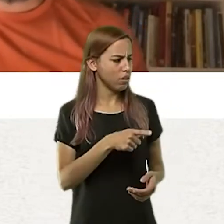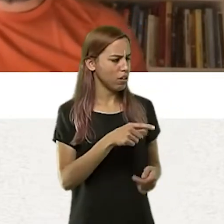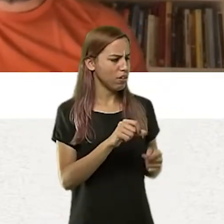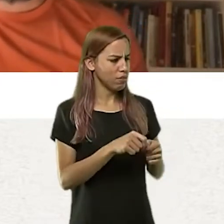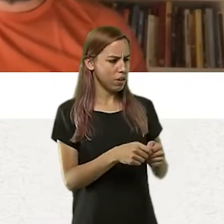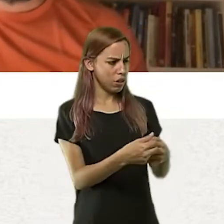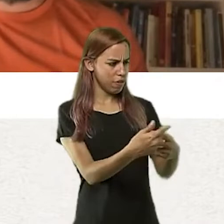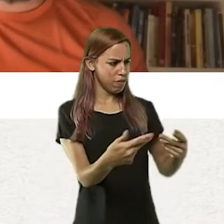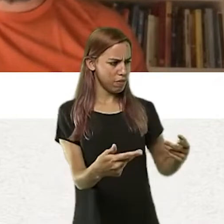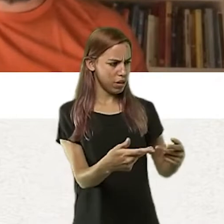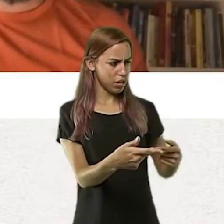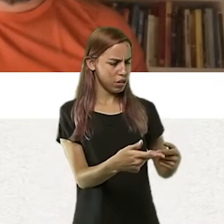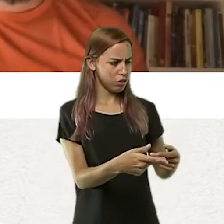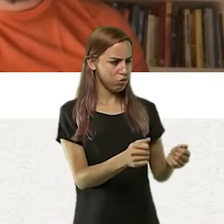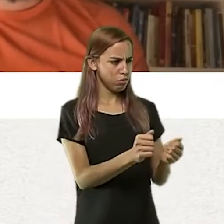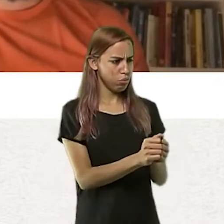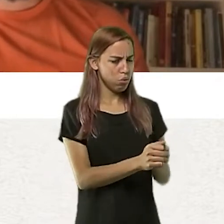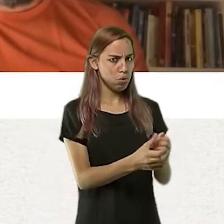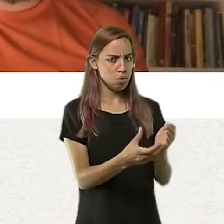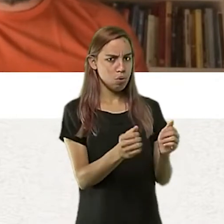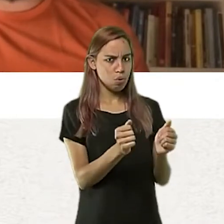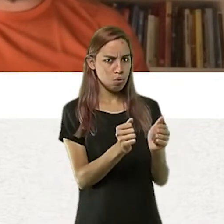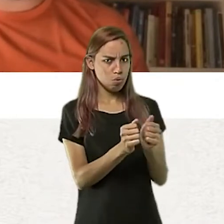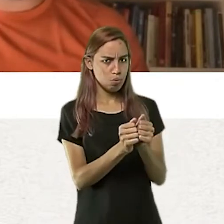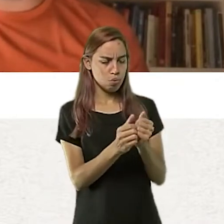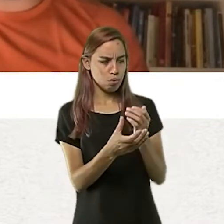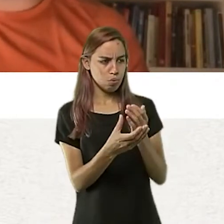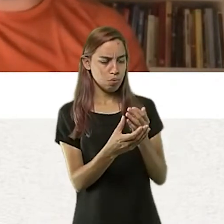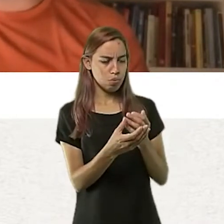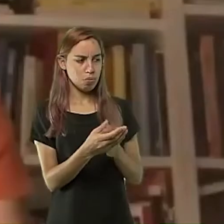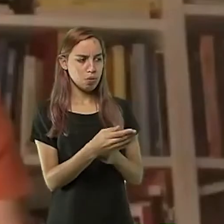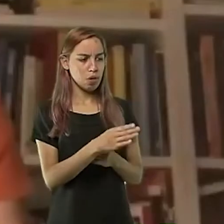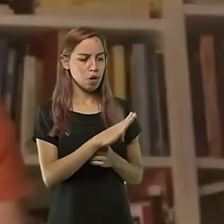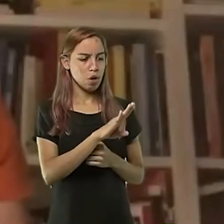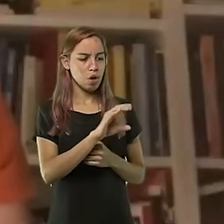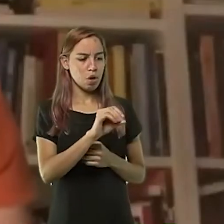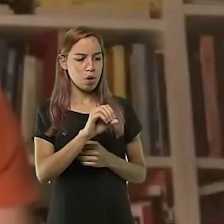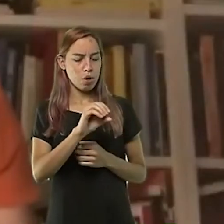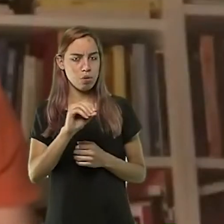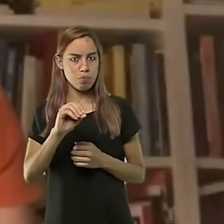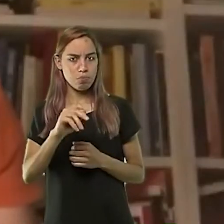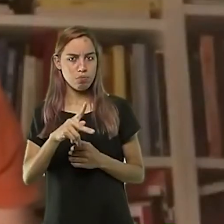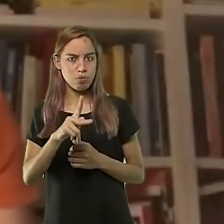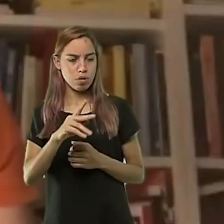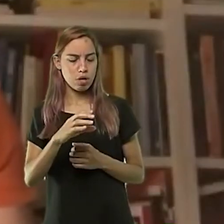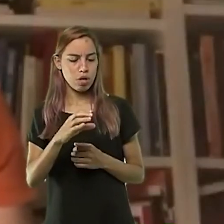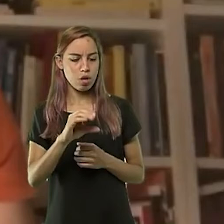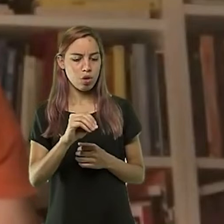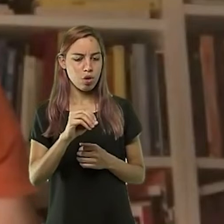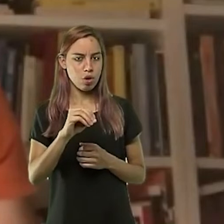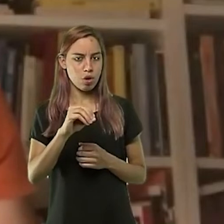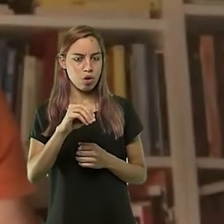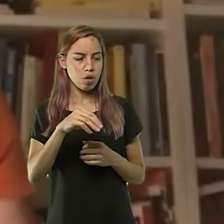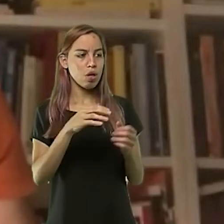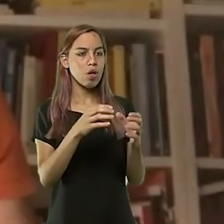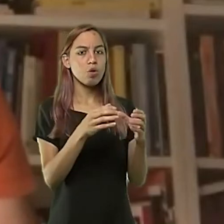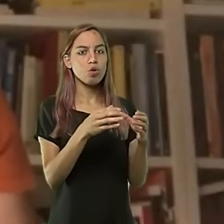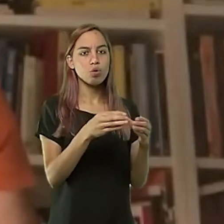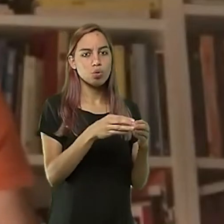da The Book Company também, né? Sim, vários não diria, mas já fiz um ao outro.